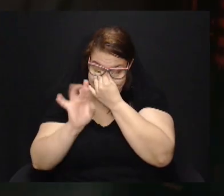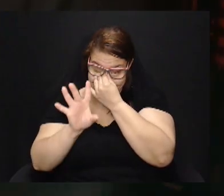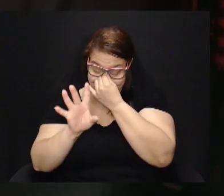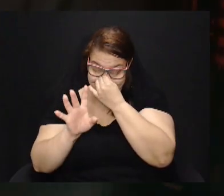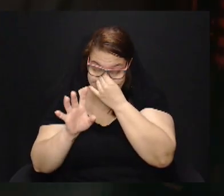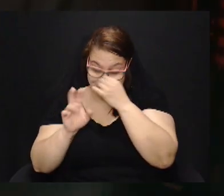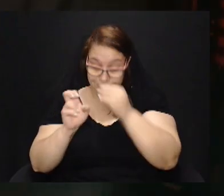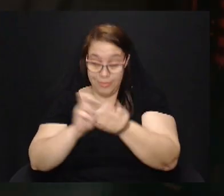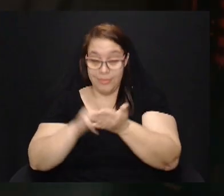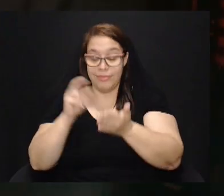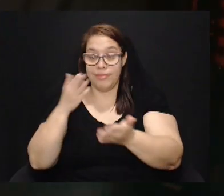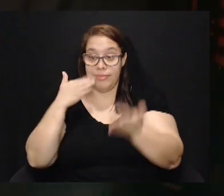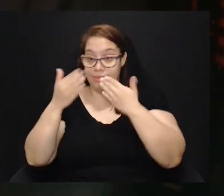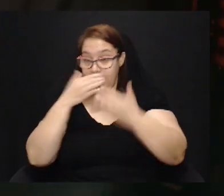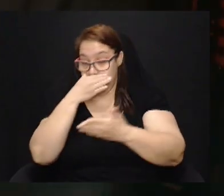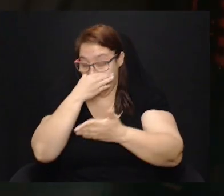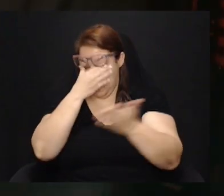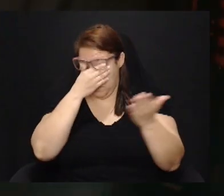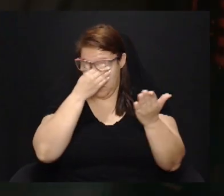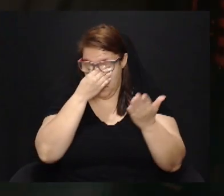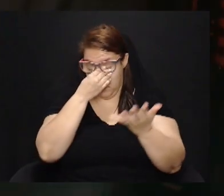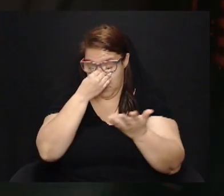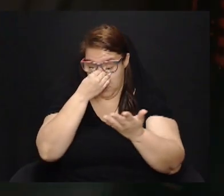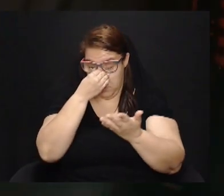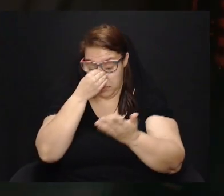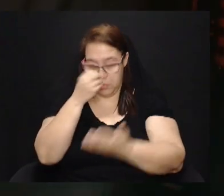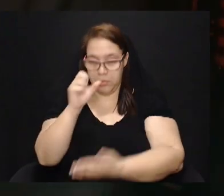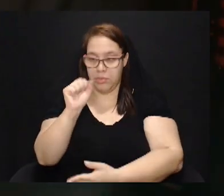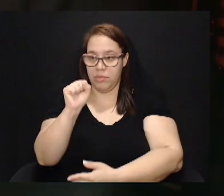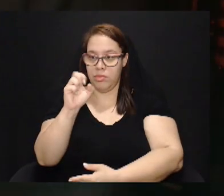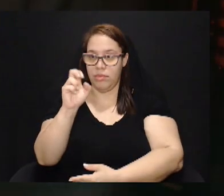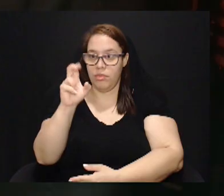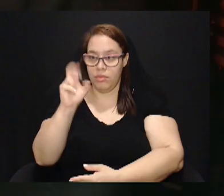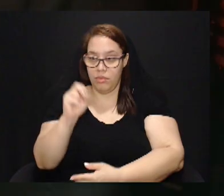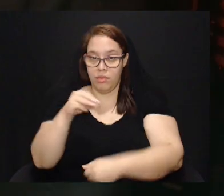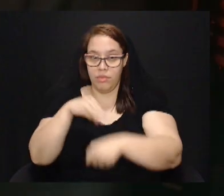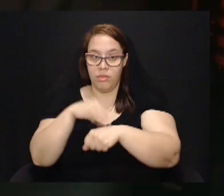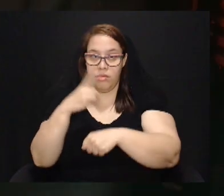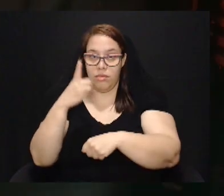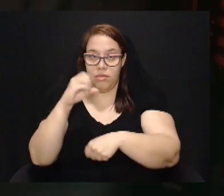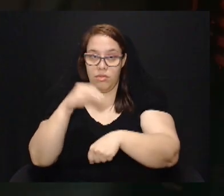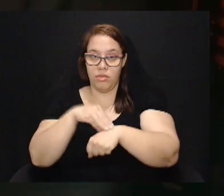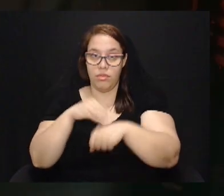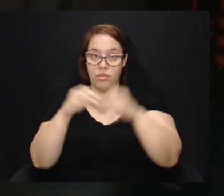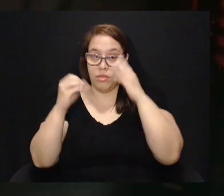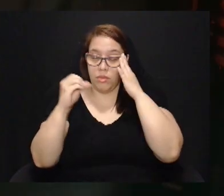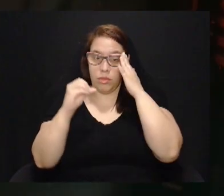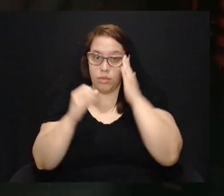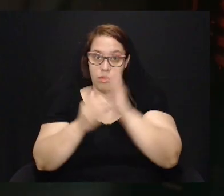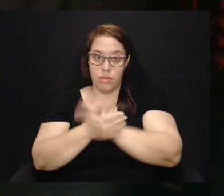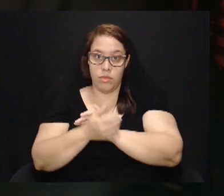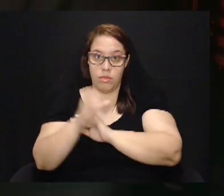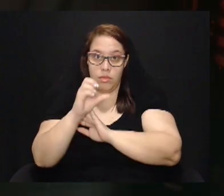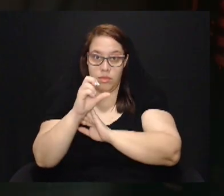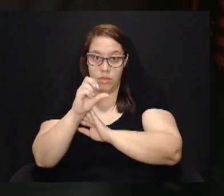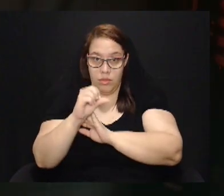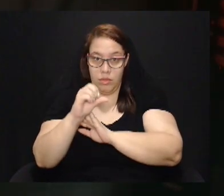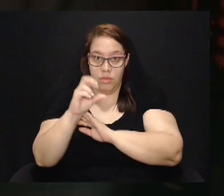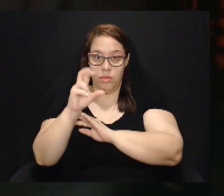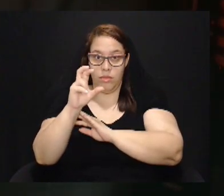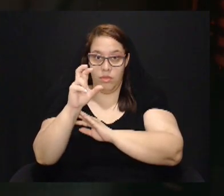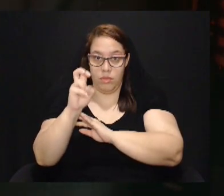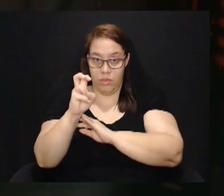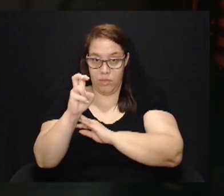bom conversar com vocês, maravilha. Olha, 8h50, falta 10 minutinhos para as 9, a gente vai até 9h05, então é o seguinte, tem